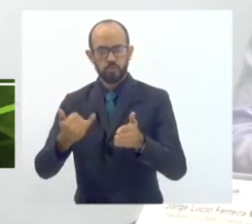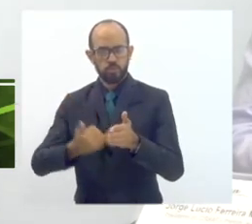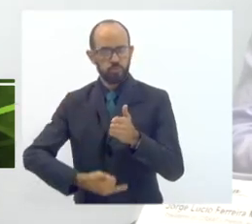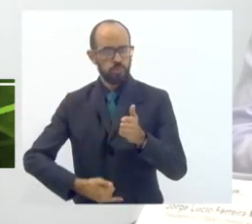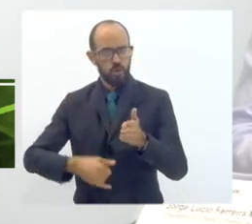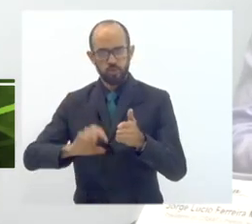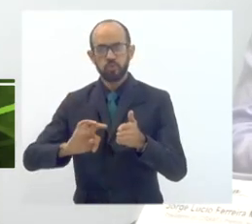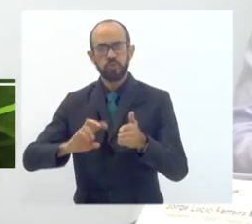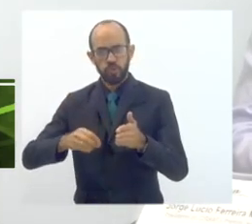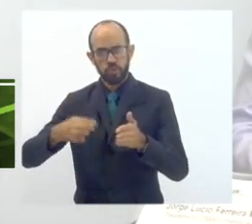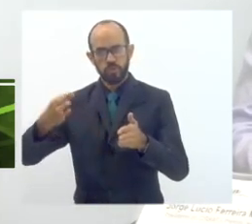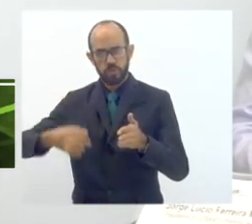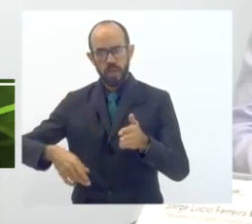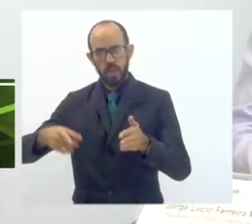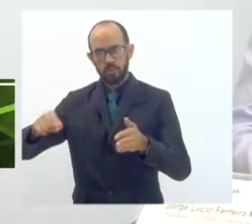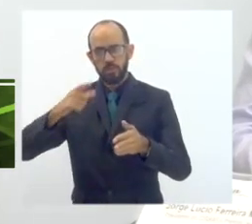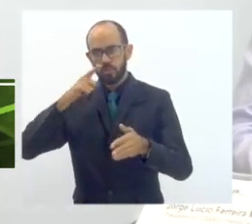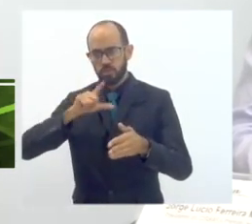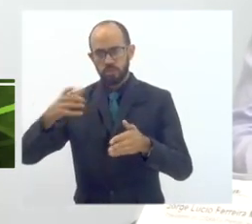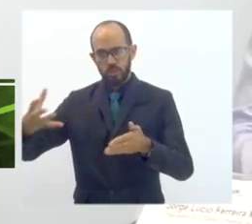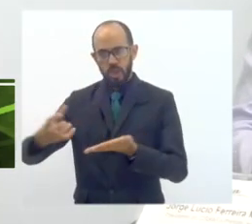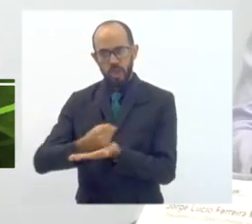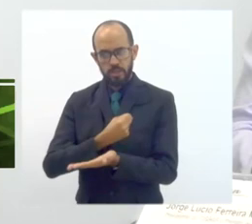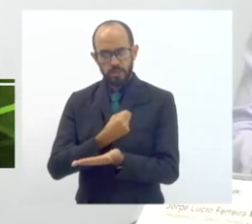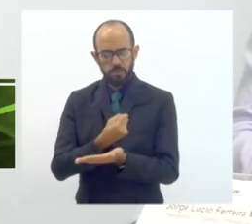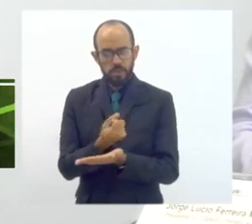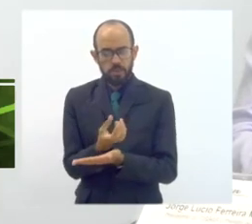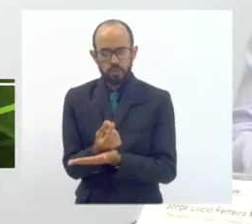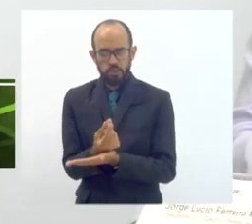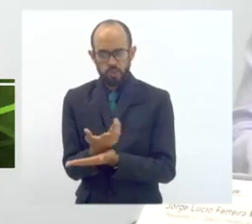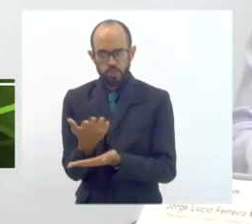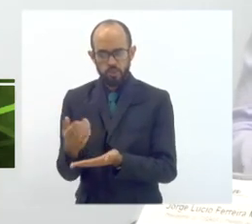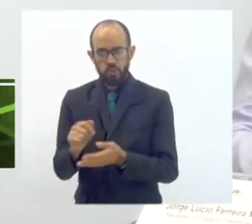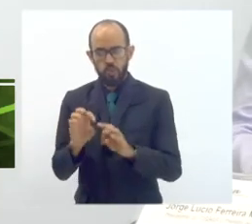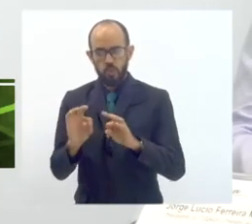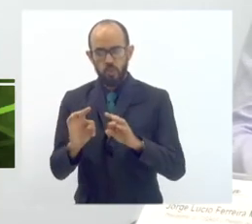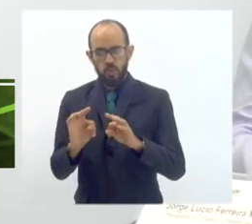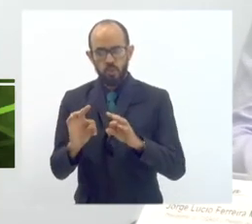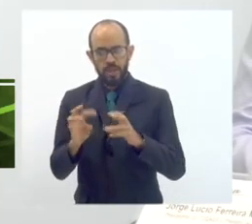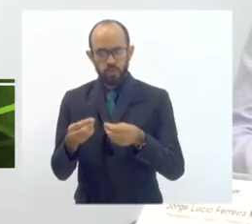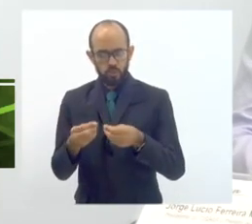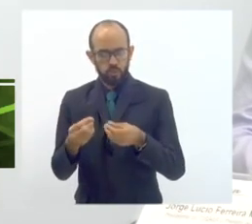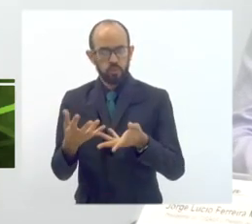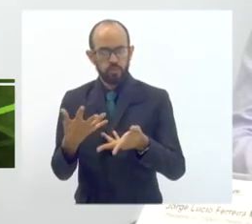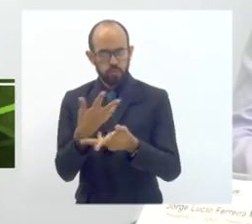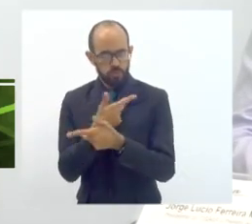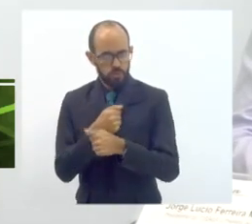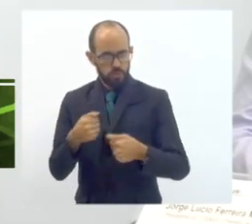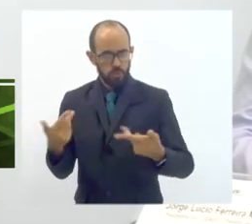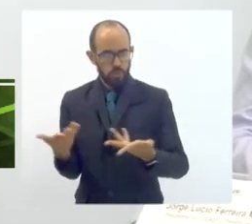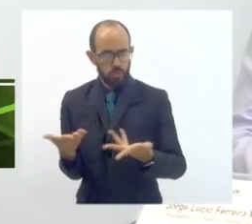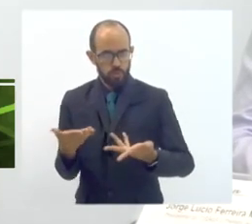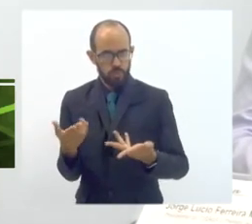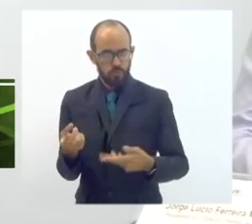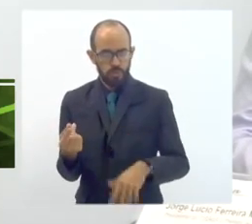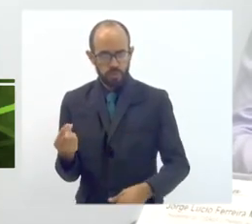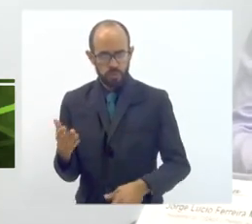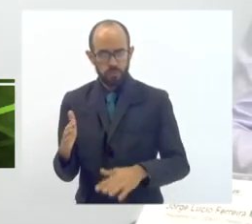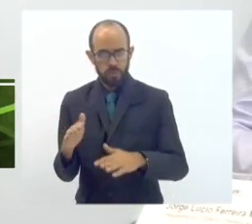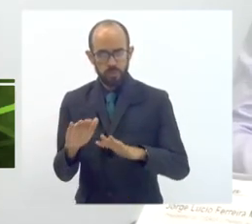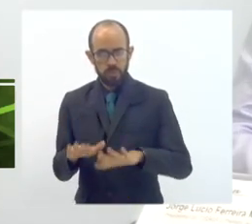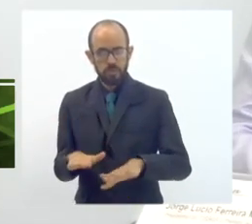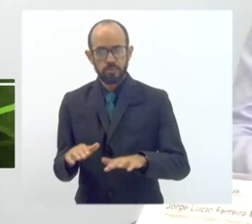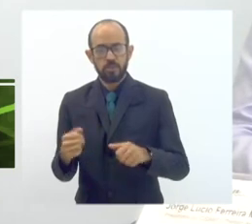né, negativa, para a gente poder receber esse recurso. Hoje está tudo lindo, maravilhoso na parte financeira, graças a Deus. Precisamos